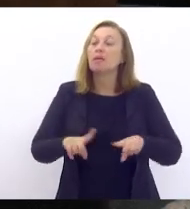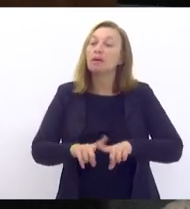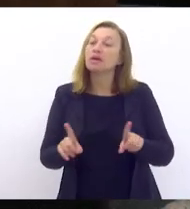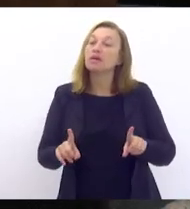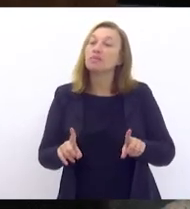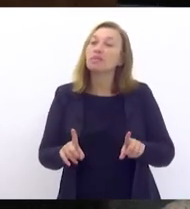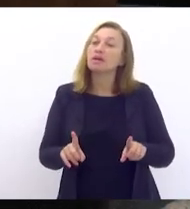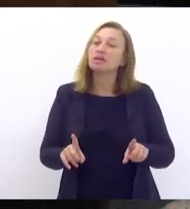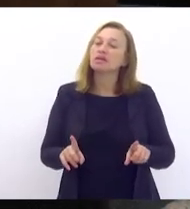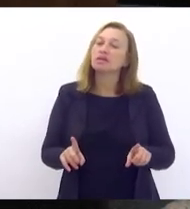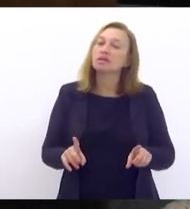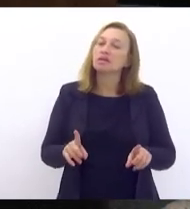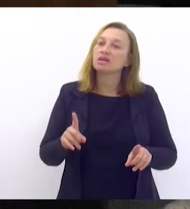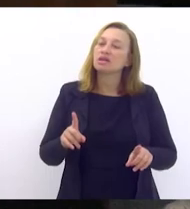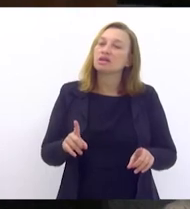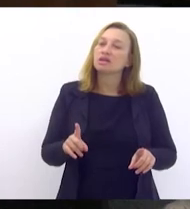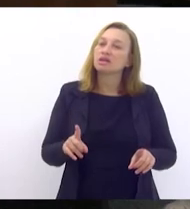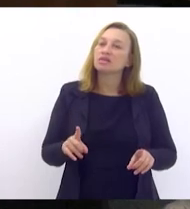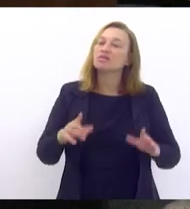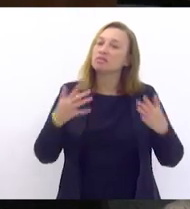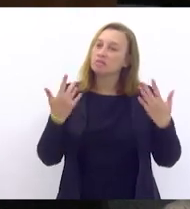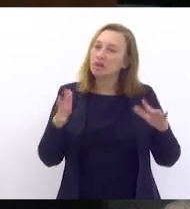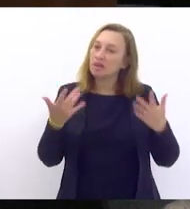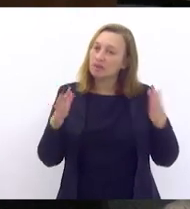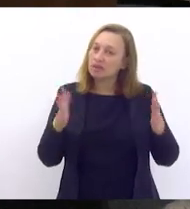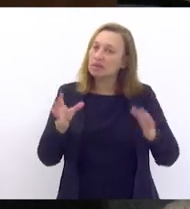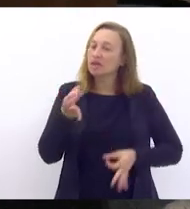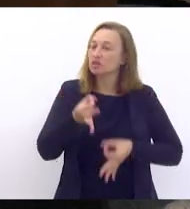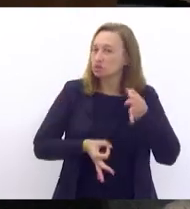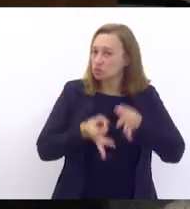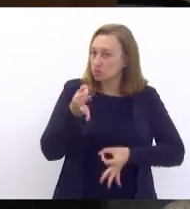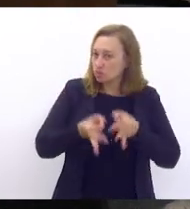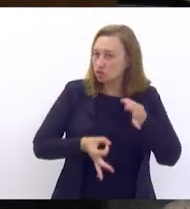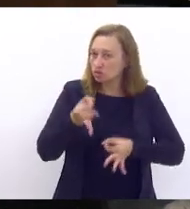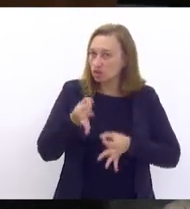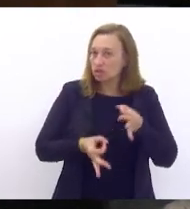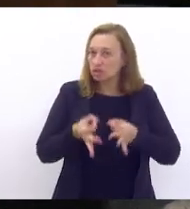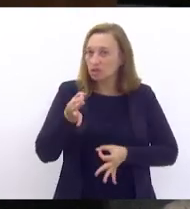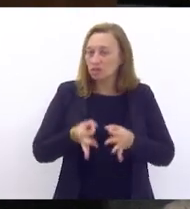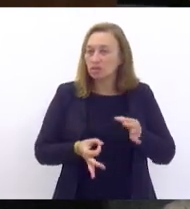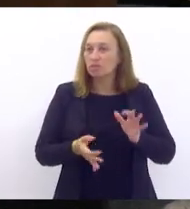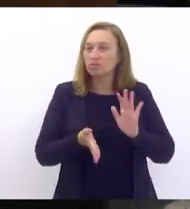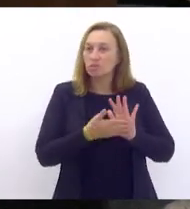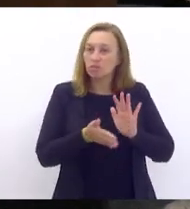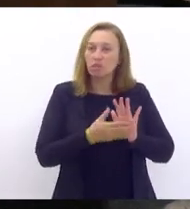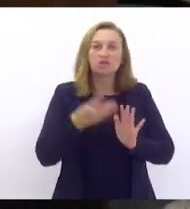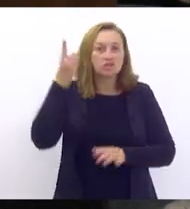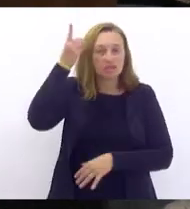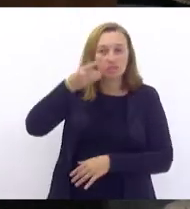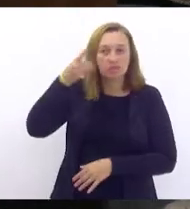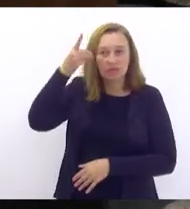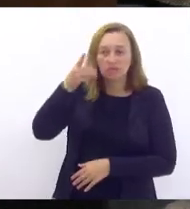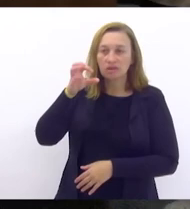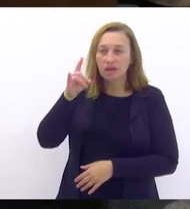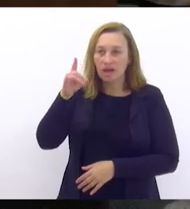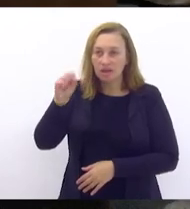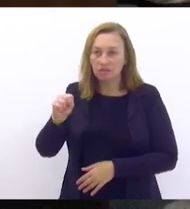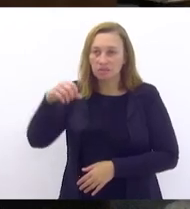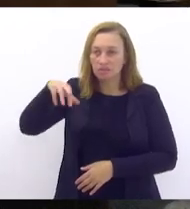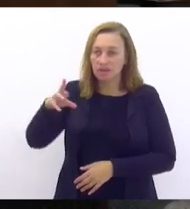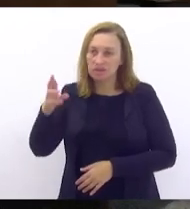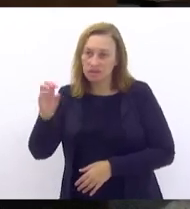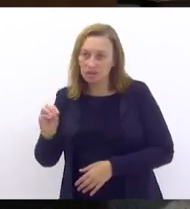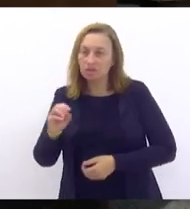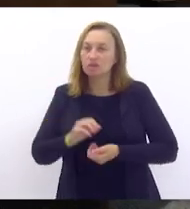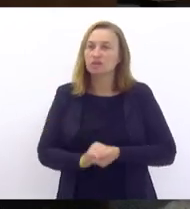manifestar a grande, além da comemoração muito justa proposta pelo deputado Carlos Macedo, no